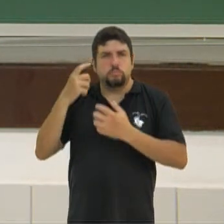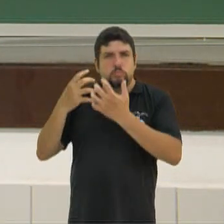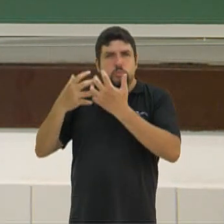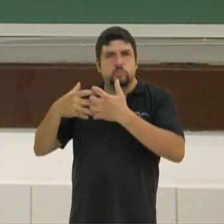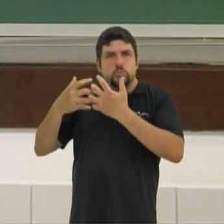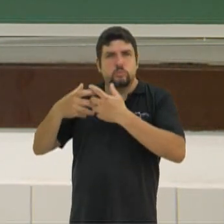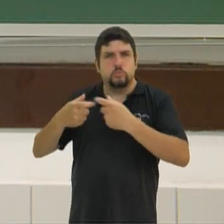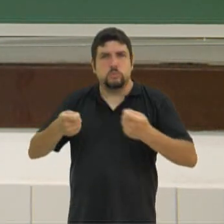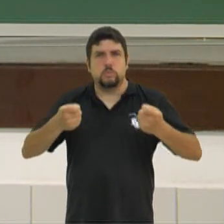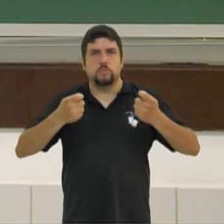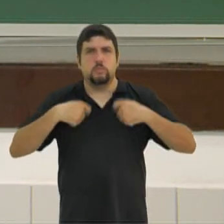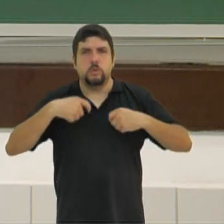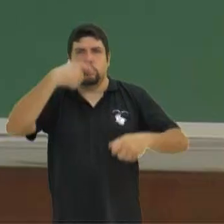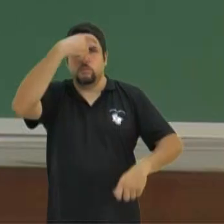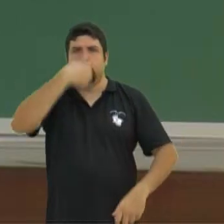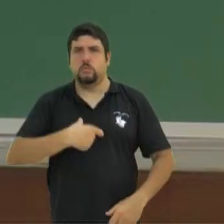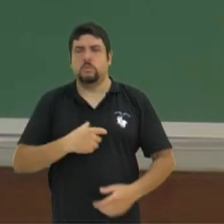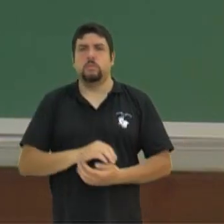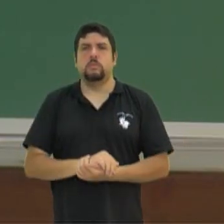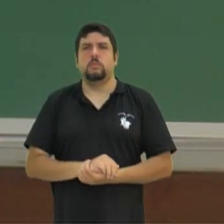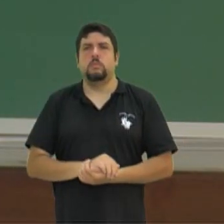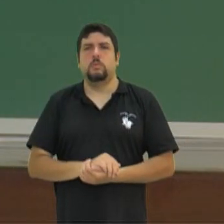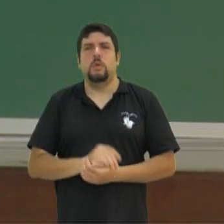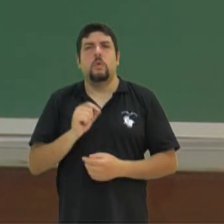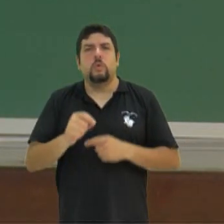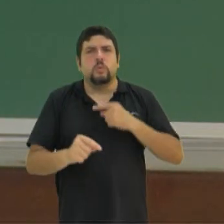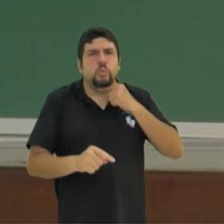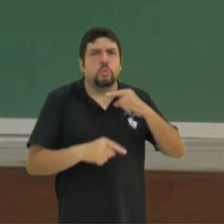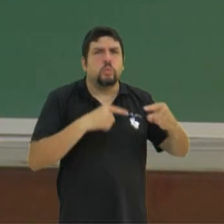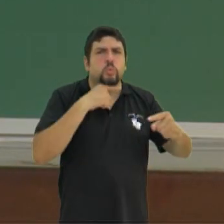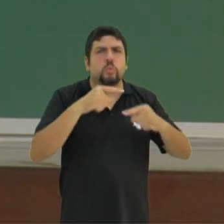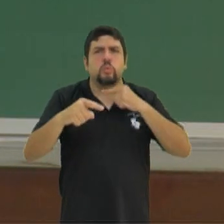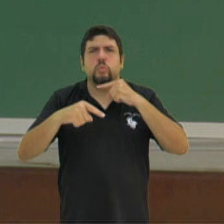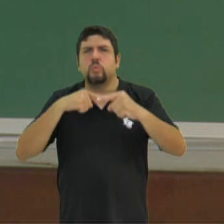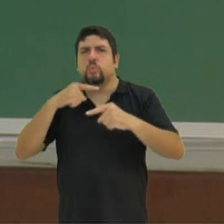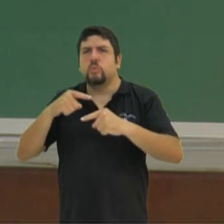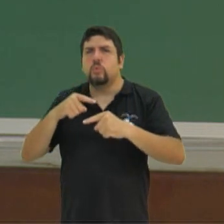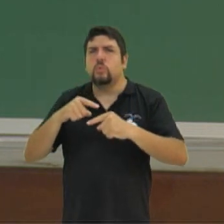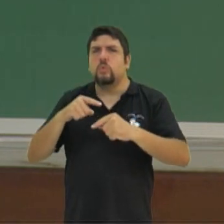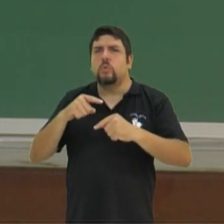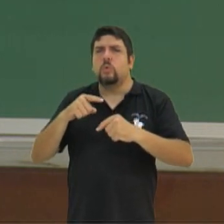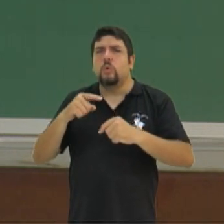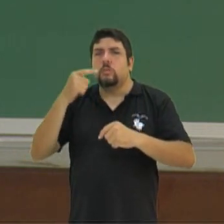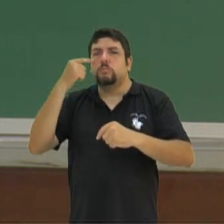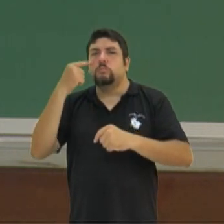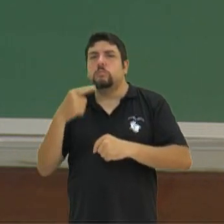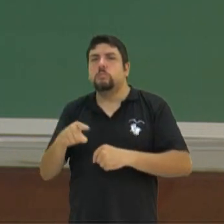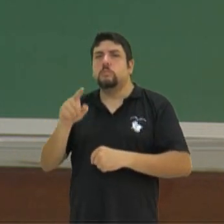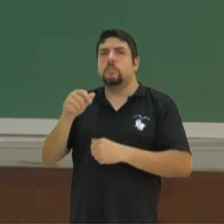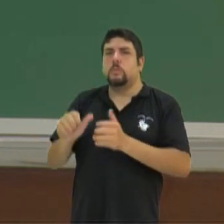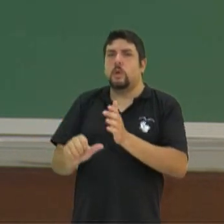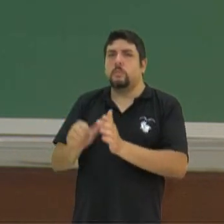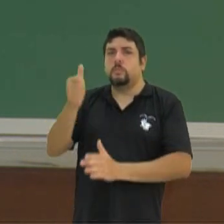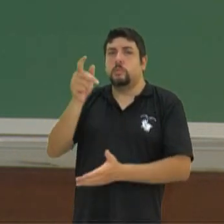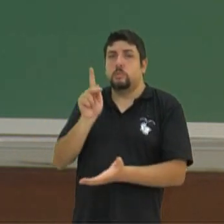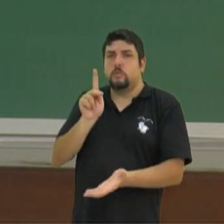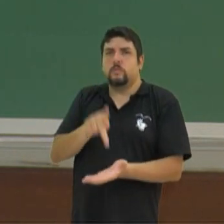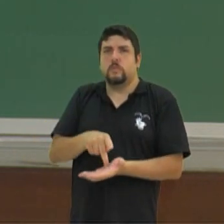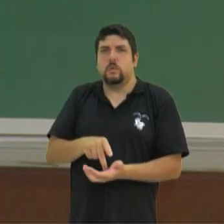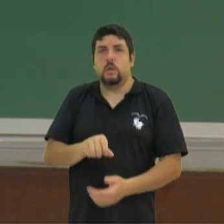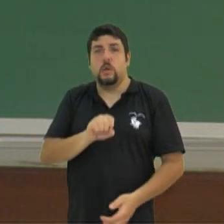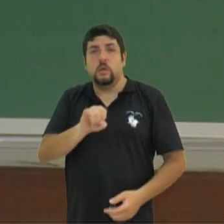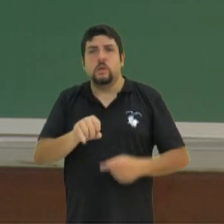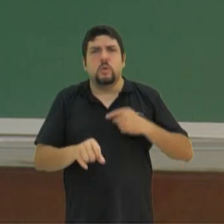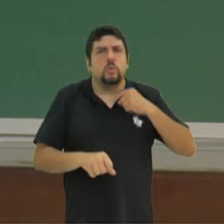de Descartes, duvidar de todas as coisas, o leva à sua primeira verdade indubitável. Se eu duvido, eu